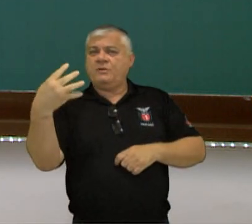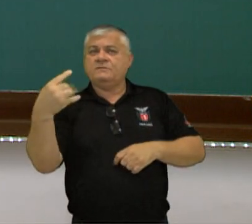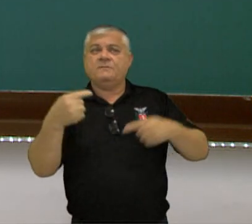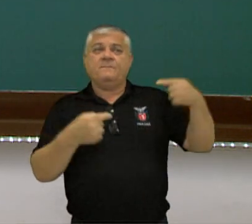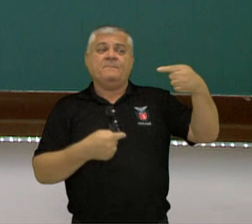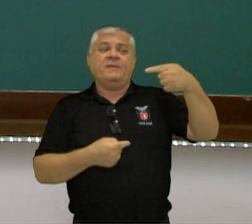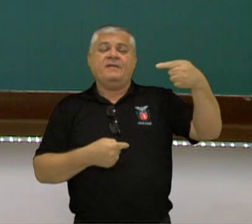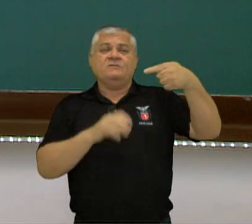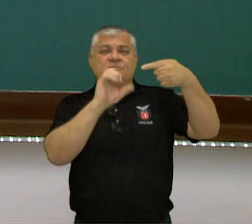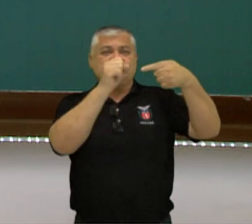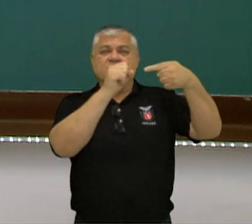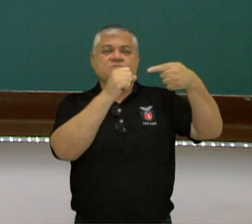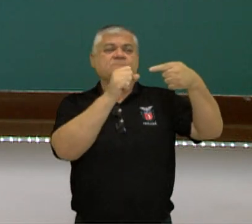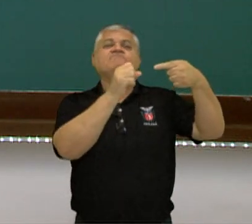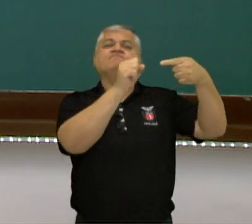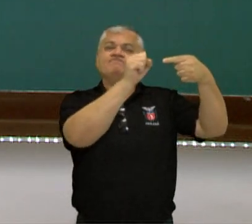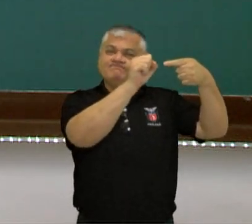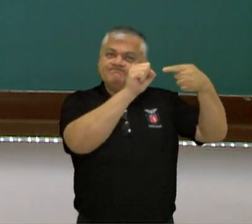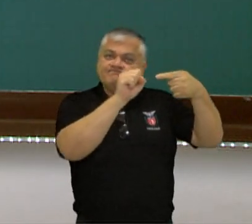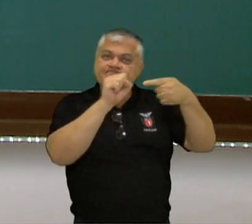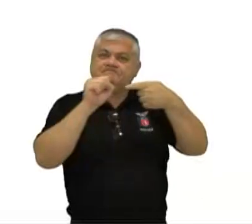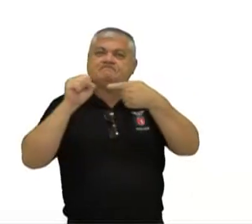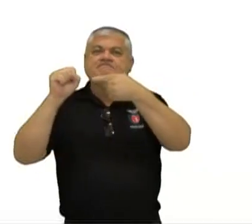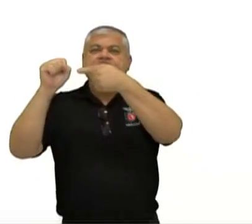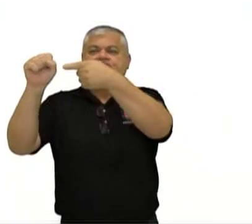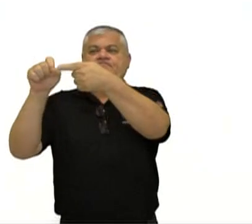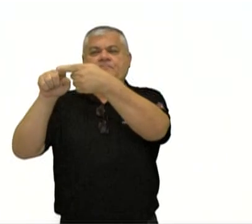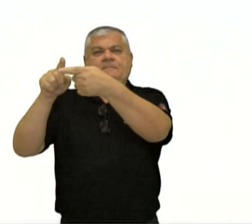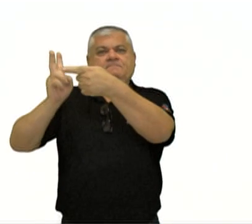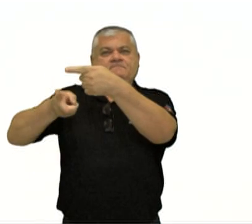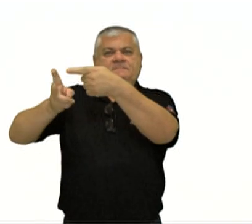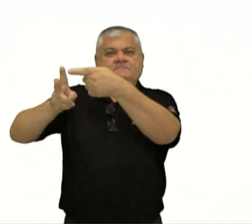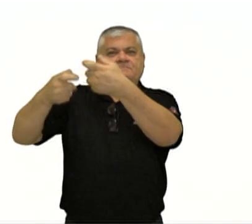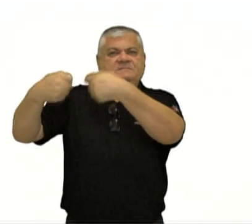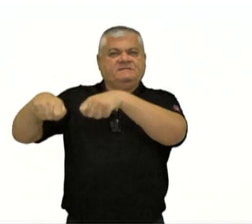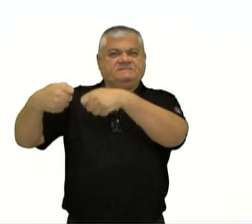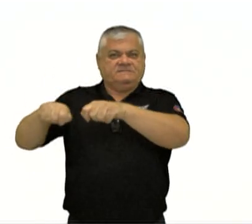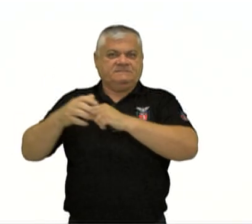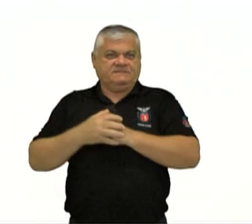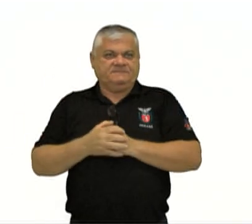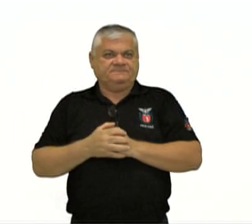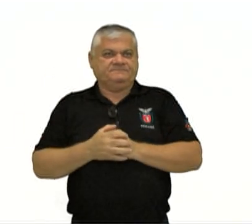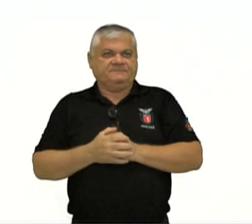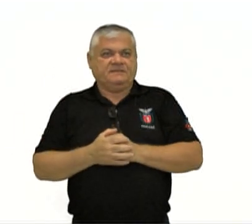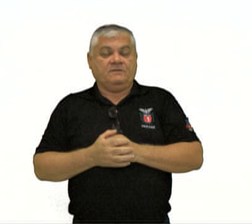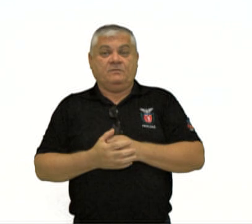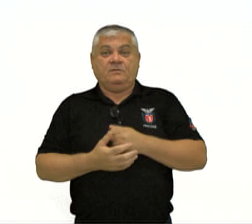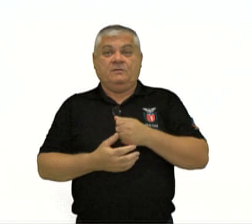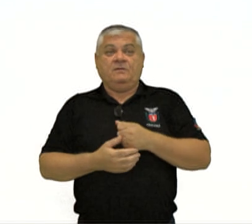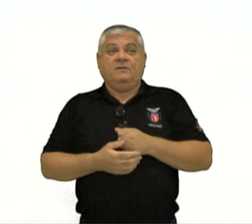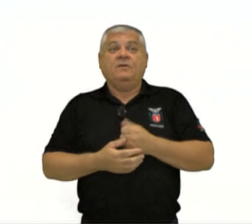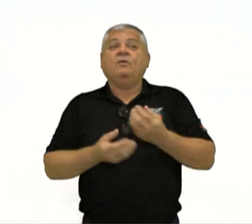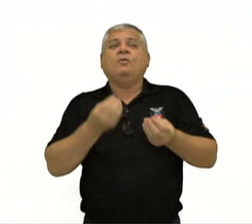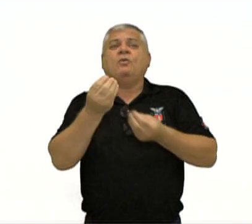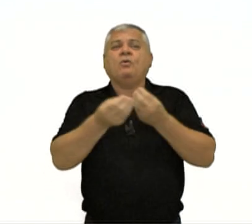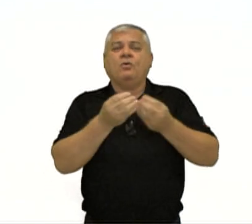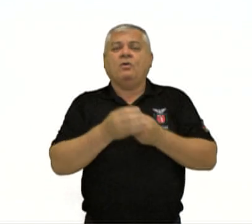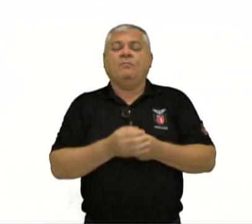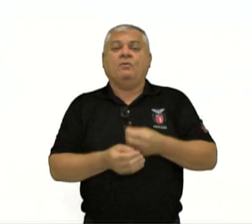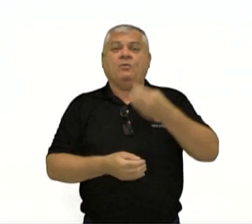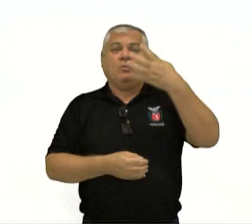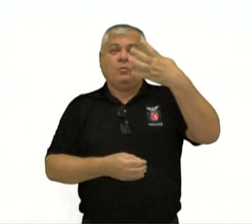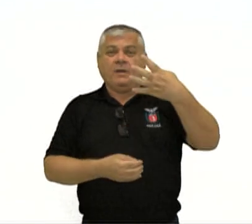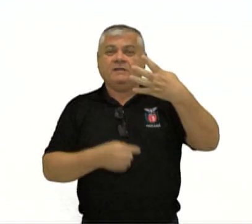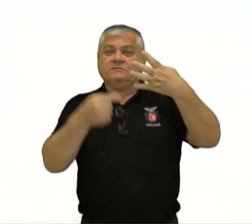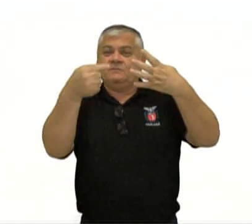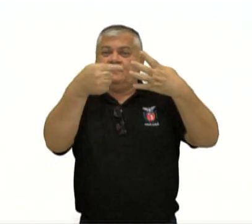8, eu não posso tirar o sinal de menos. Então, vai ficar o menos 8 mesmo. Então, escrever a expressão mais 4 e menos 8 ou só